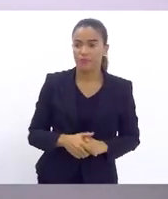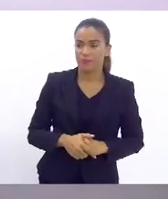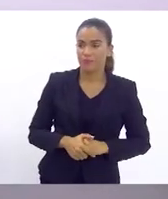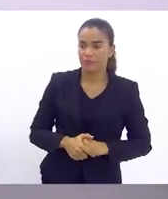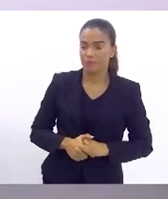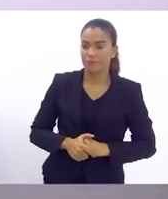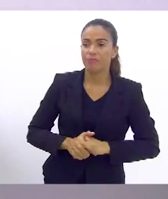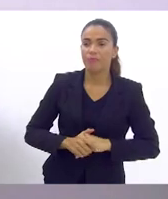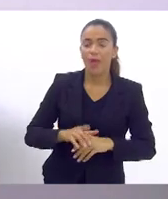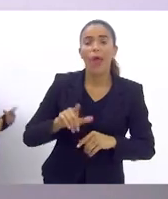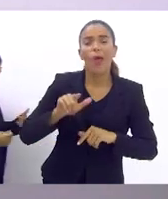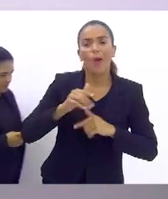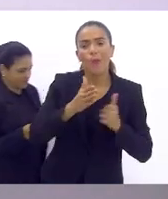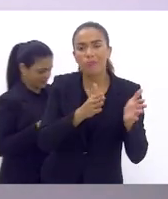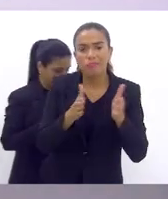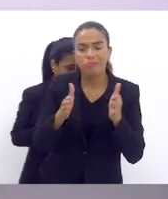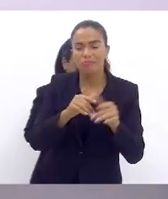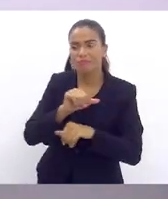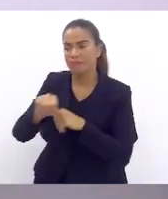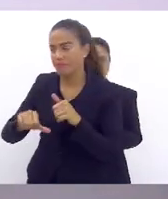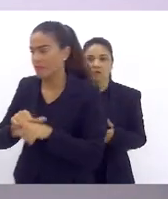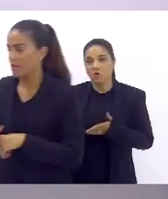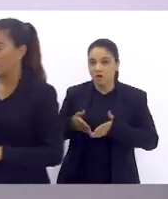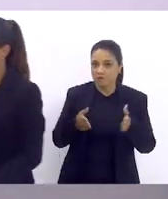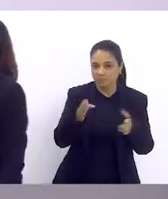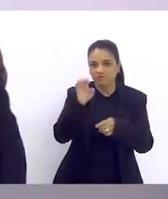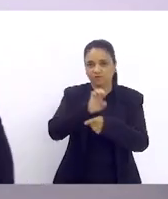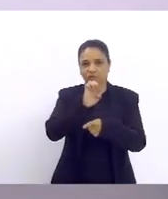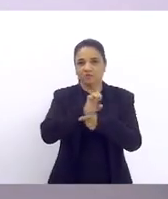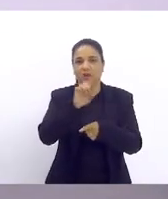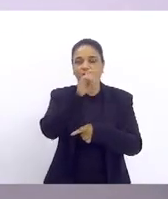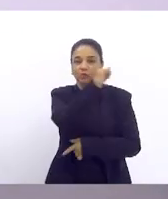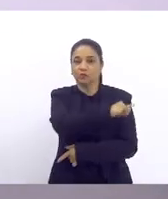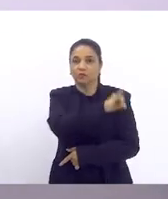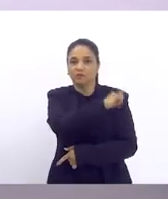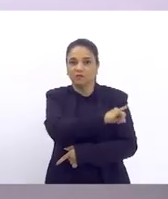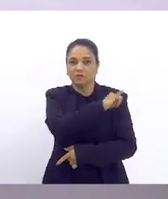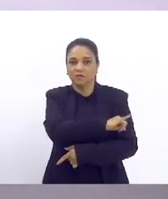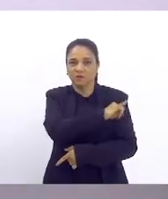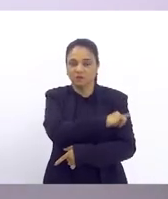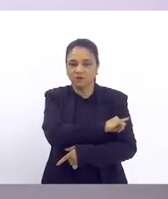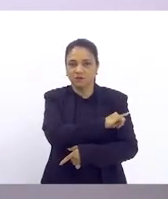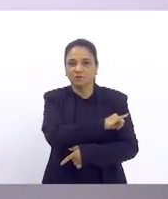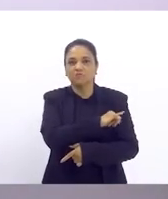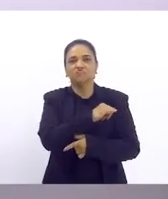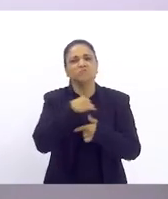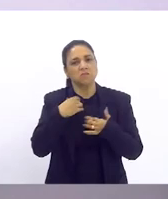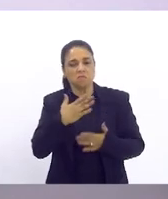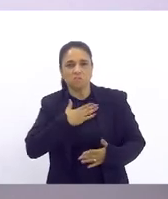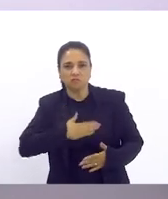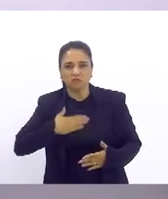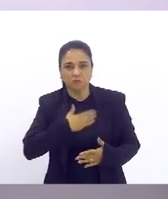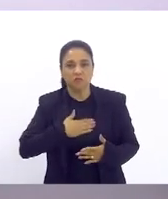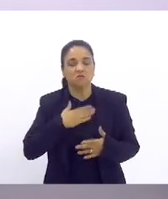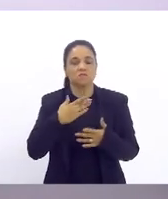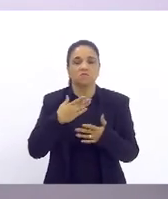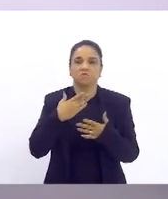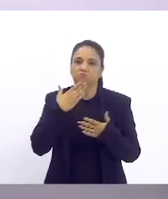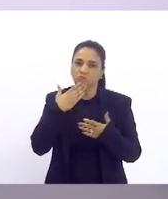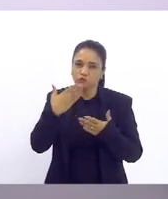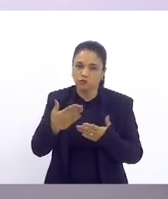um caminho transformador para o estado do Rio de Janeiro Gostaria muito que isso fosse evidentemente atendido